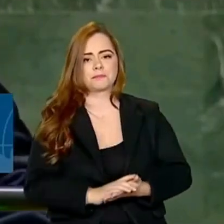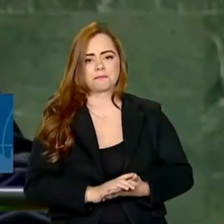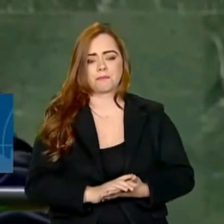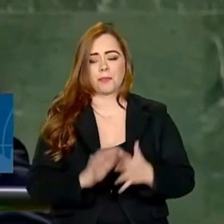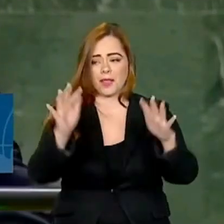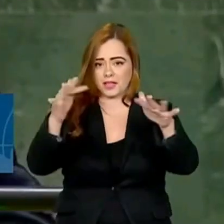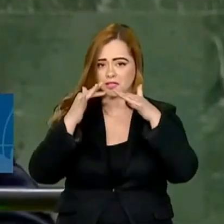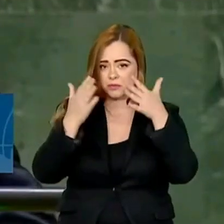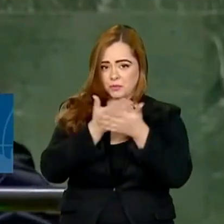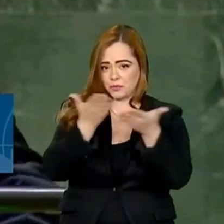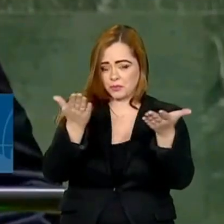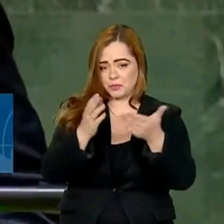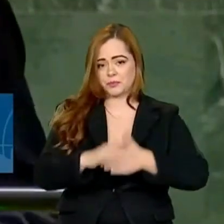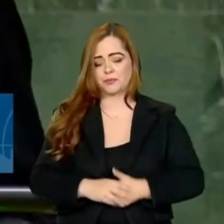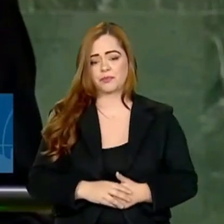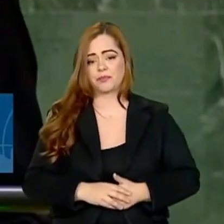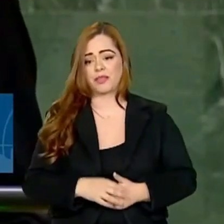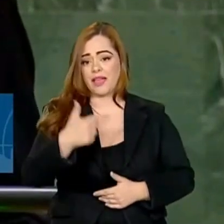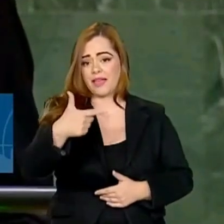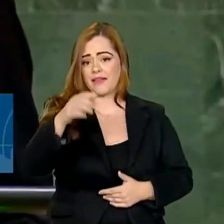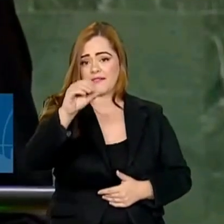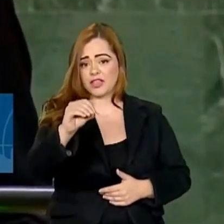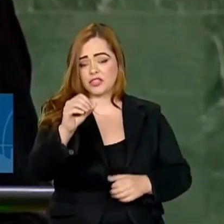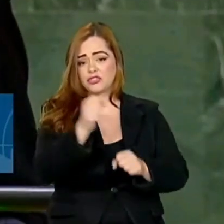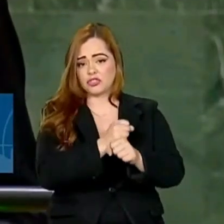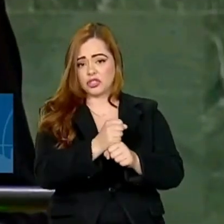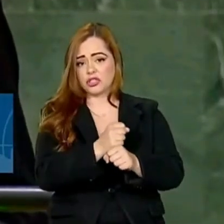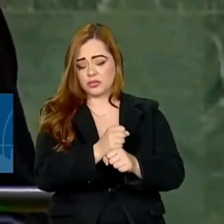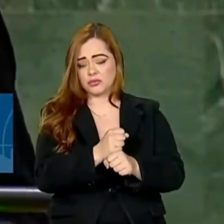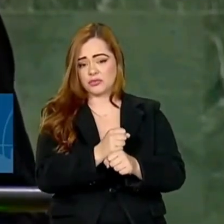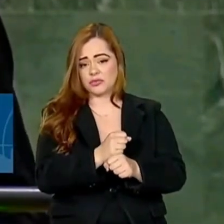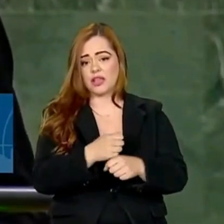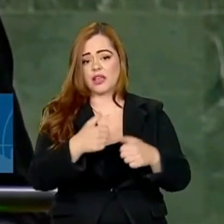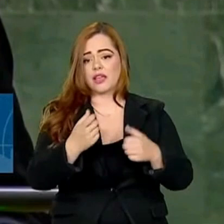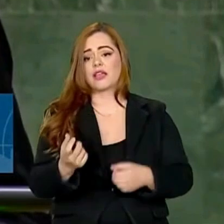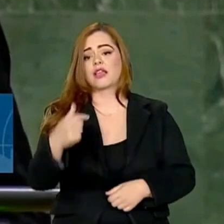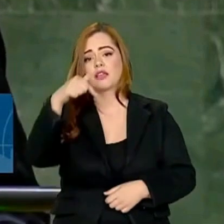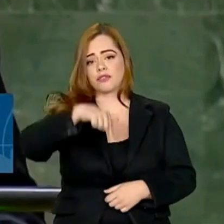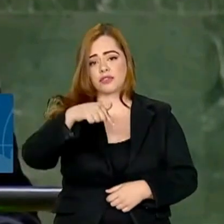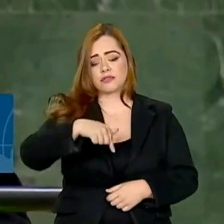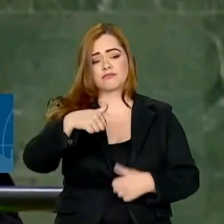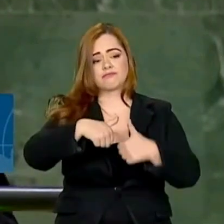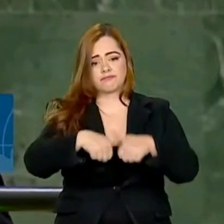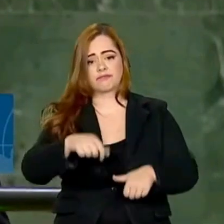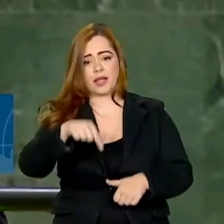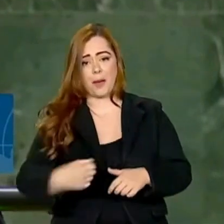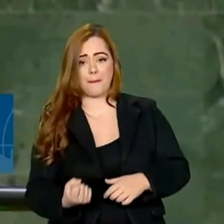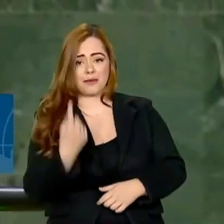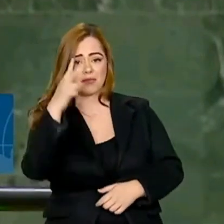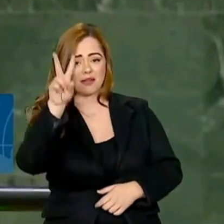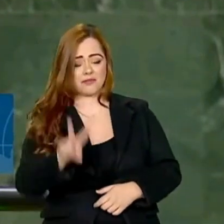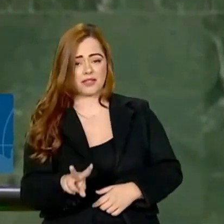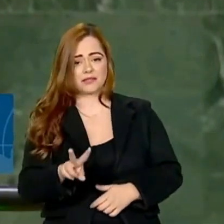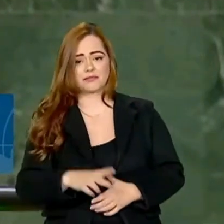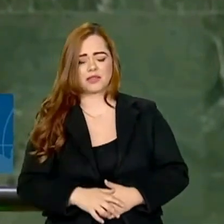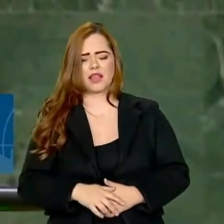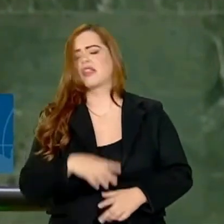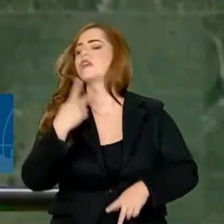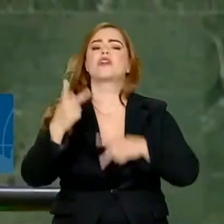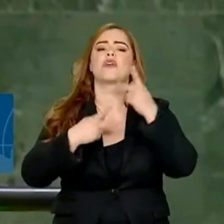Senhoras e senhores, há 20 anos ocupei esta tribuna pela primeira vez e